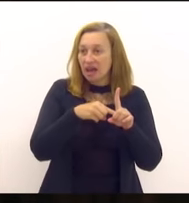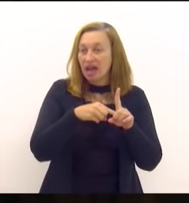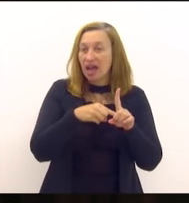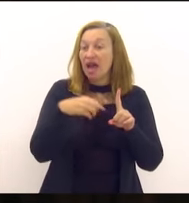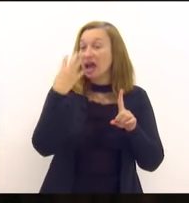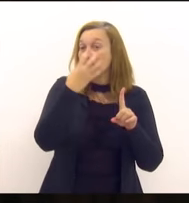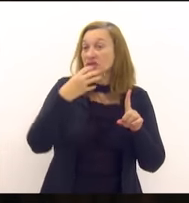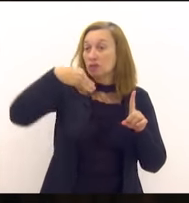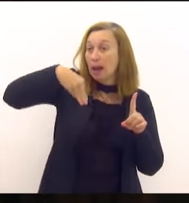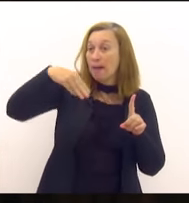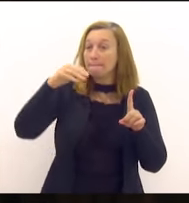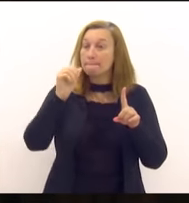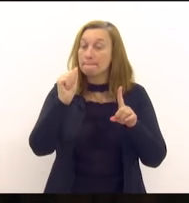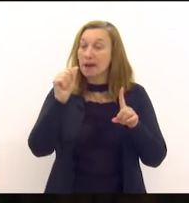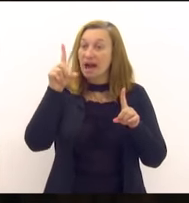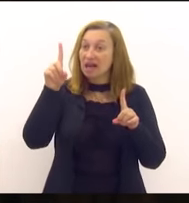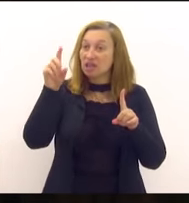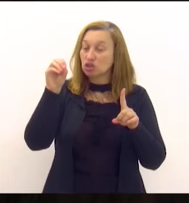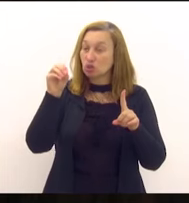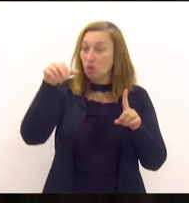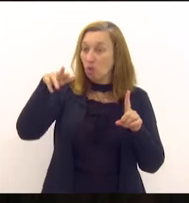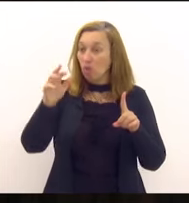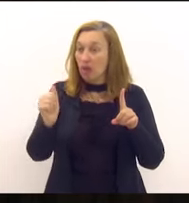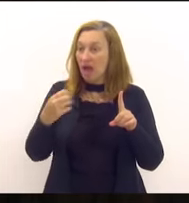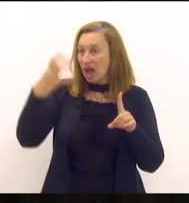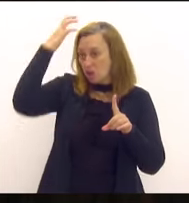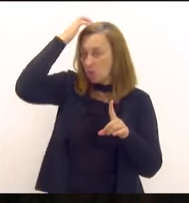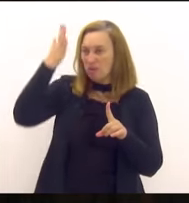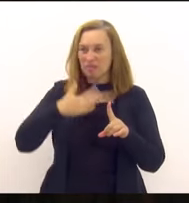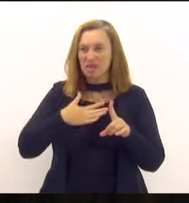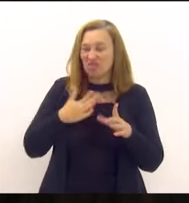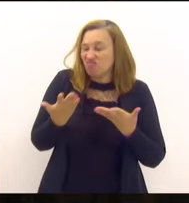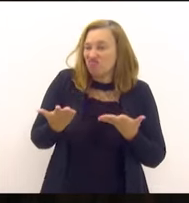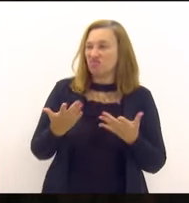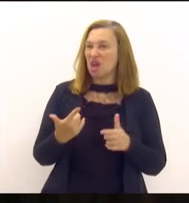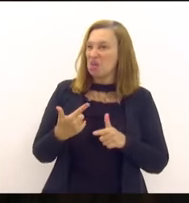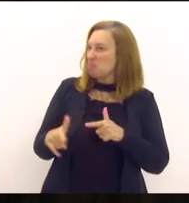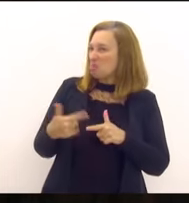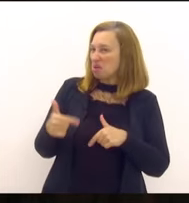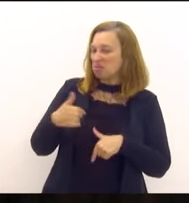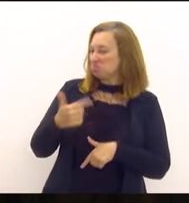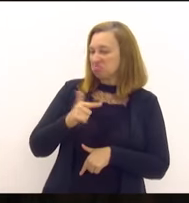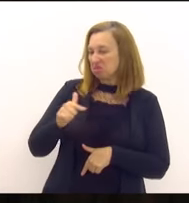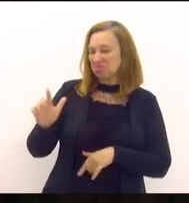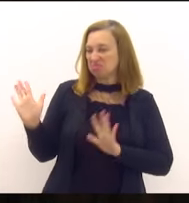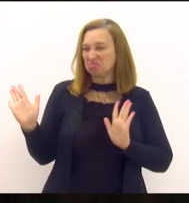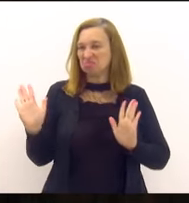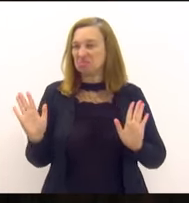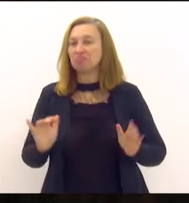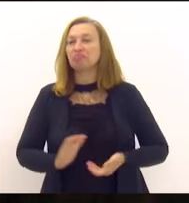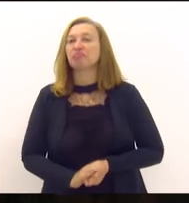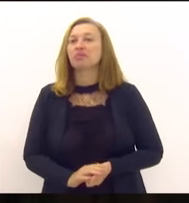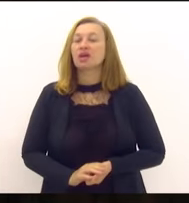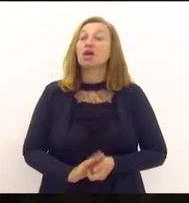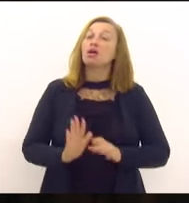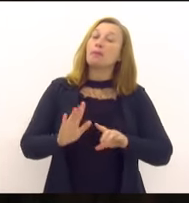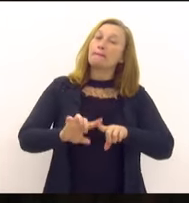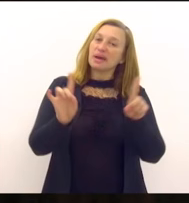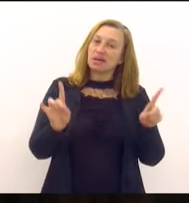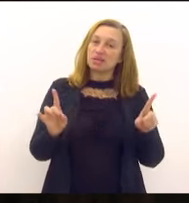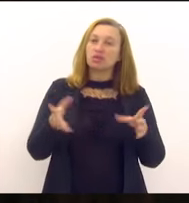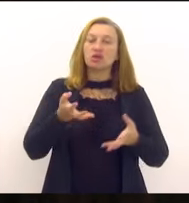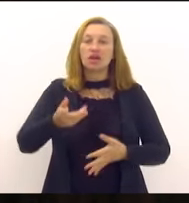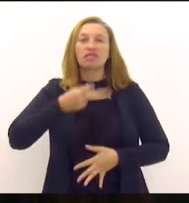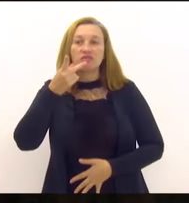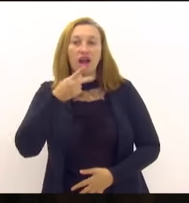acostumei com isso. Então já falei para vocês, eu não tenho problema com porrada. Não tenho problema nenhum. Mas quero deixar publicamente